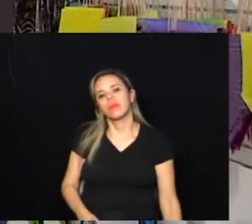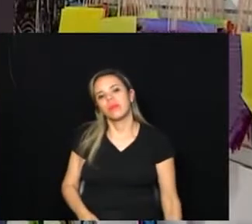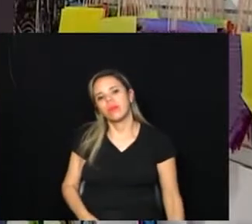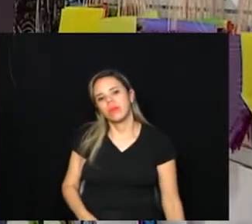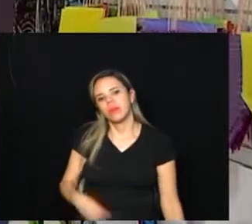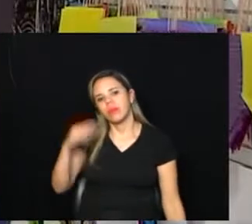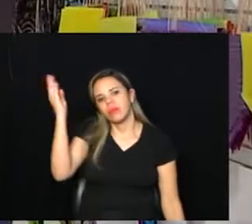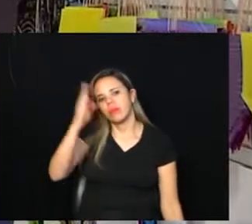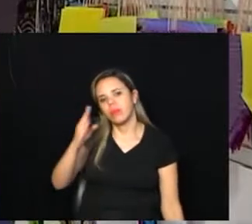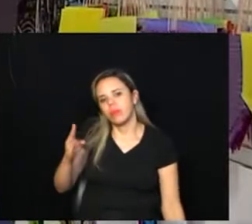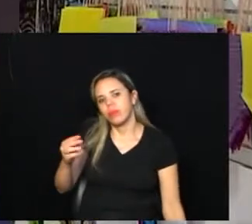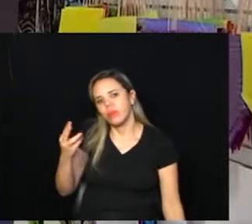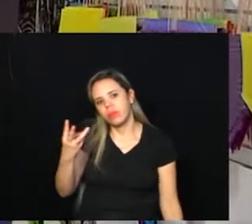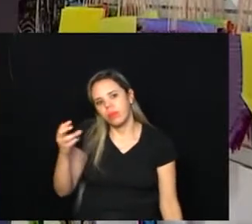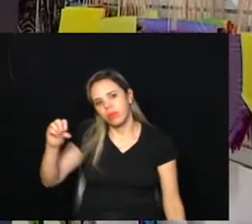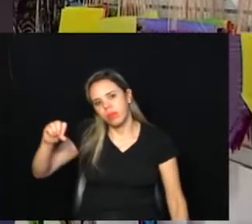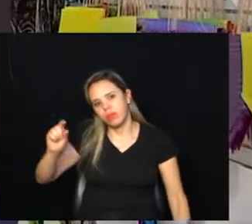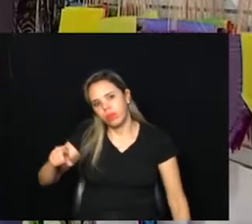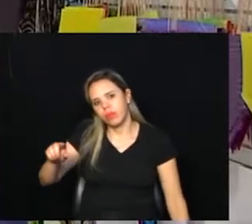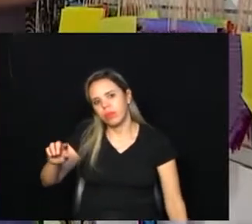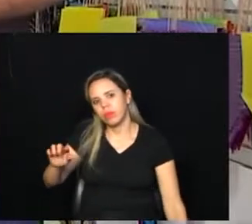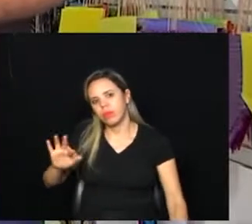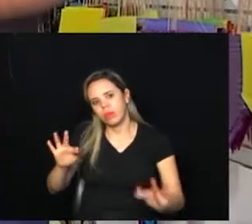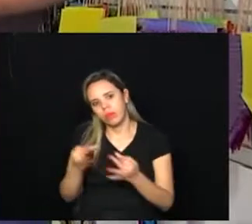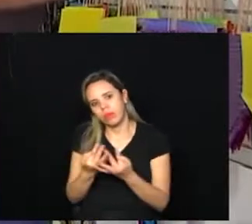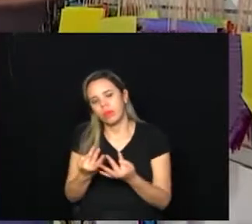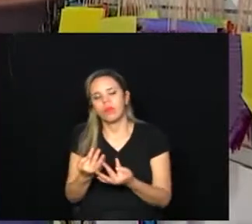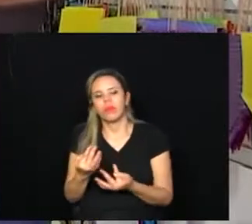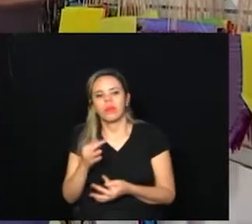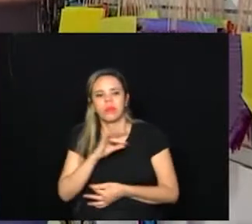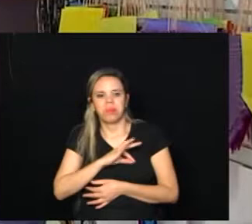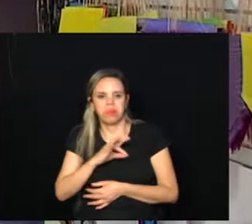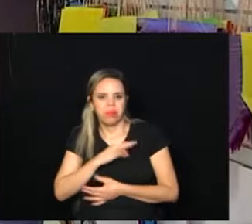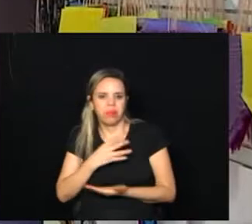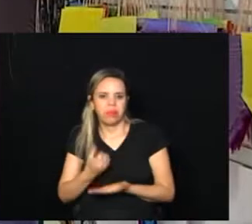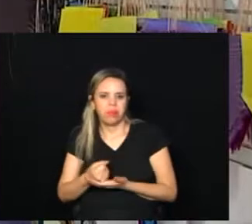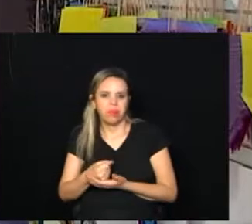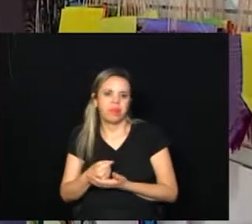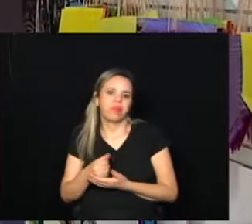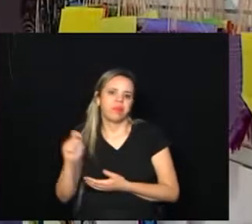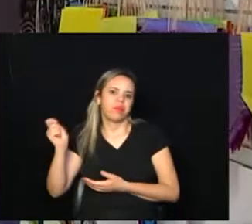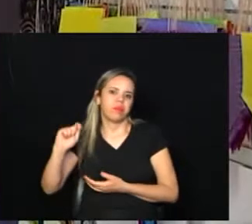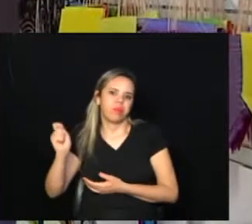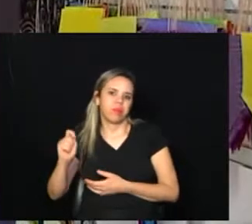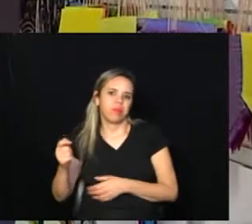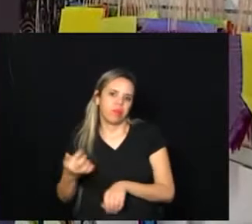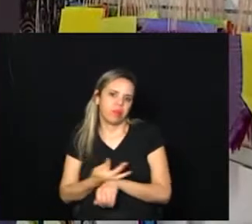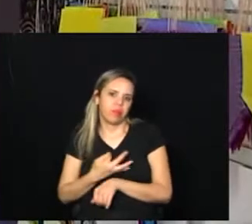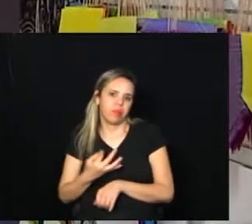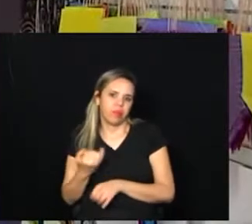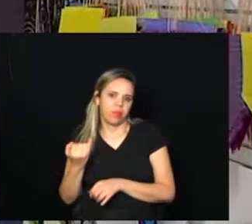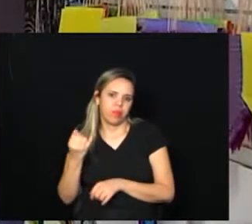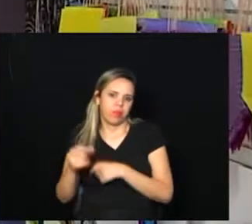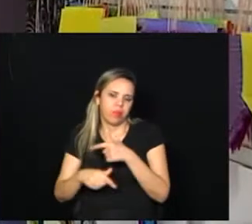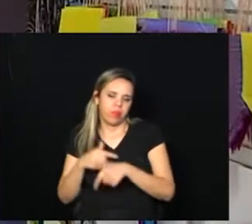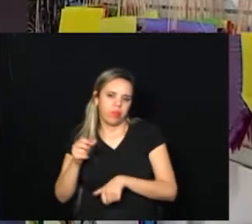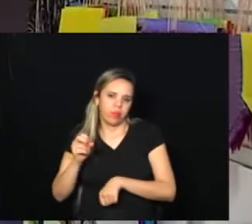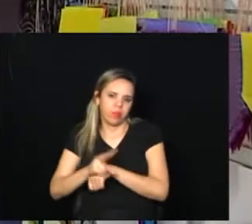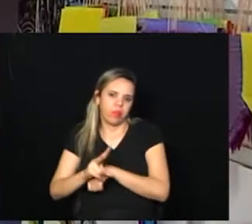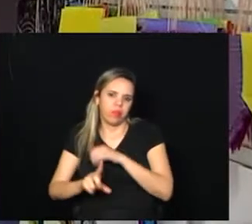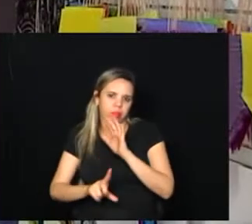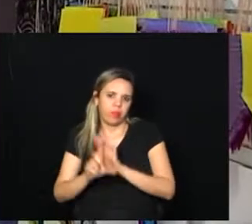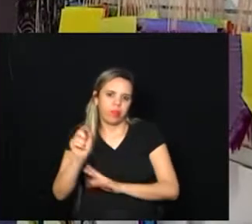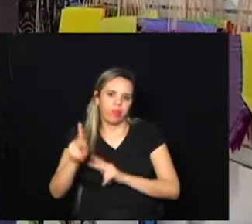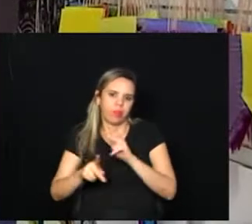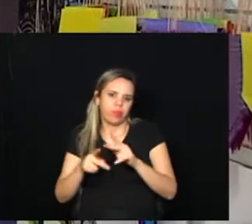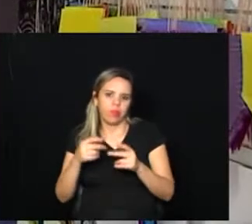e no Brasil são mais de 39.000 famílias que sobrevivem do pipa. Então é muito emprego, ele gera muita renda para